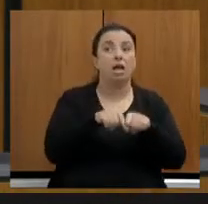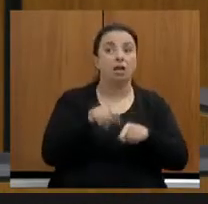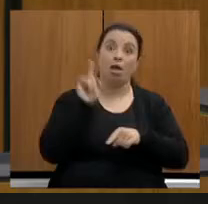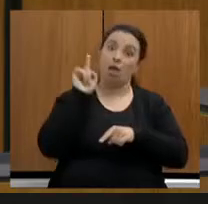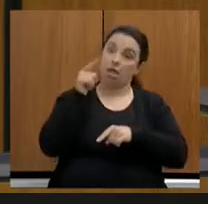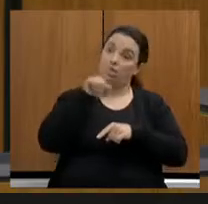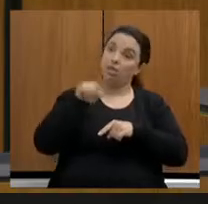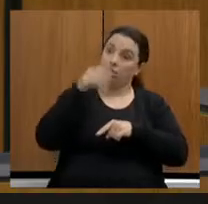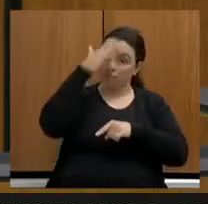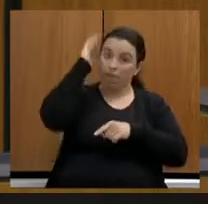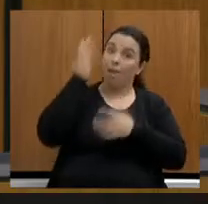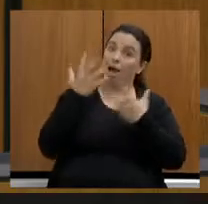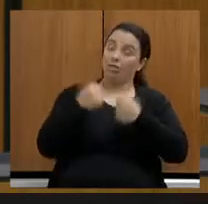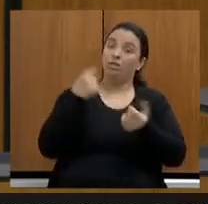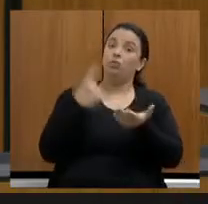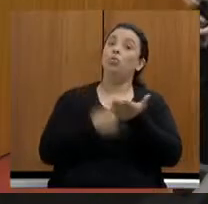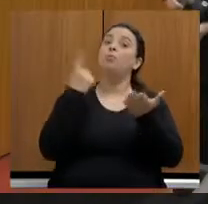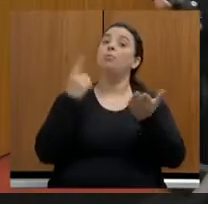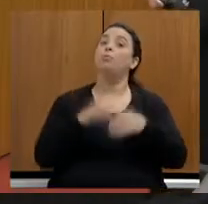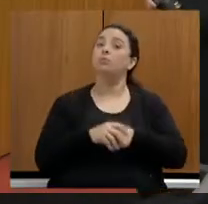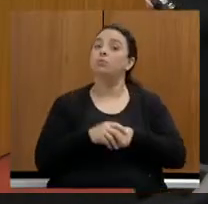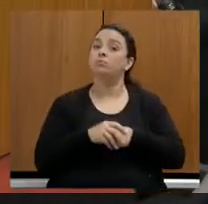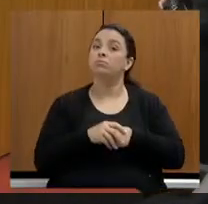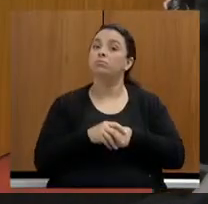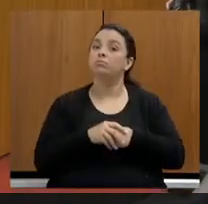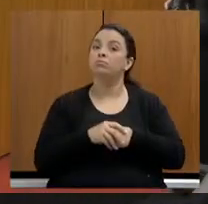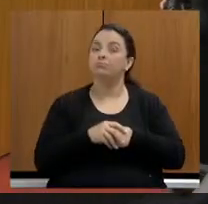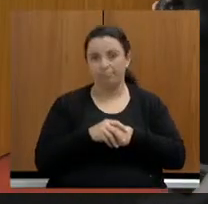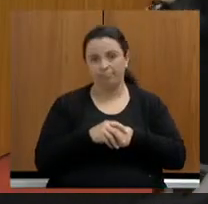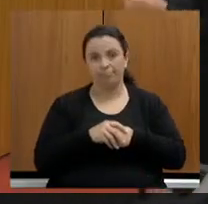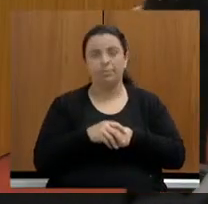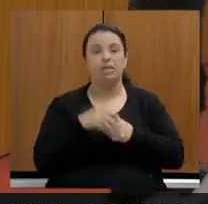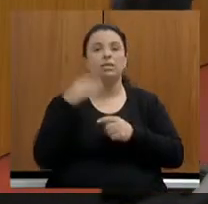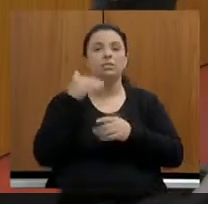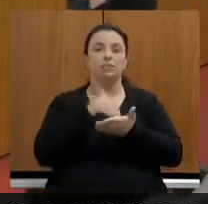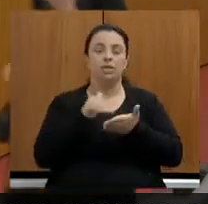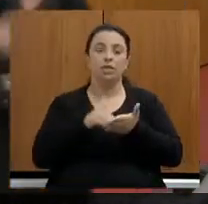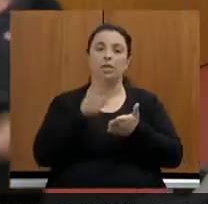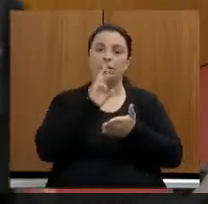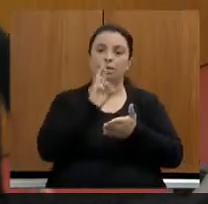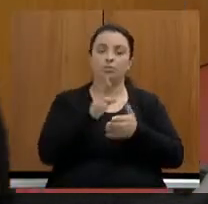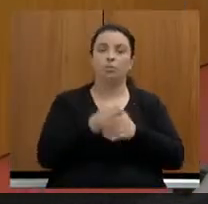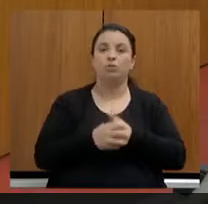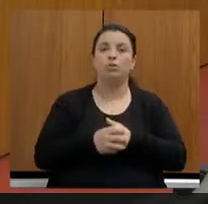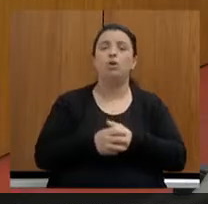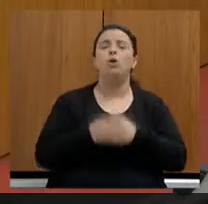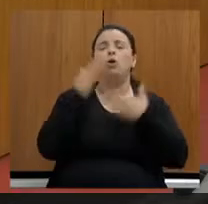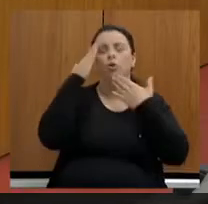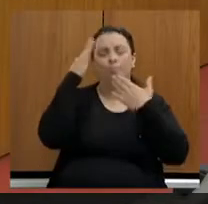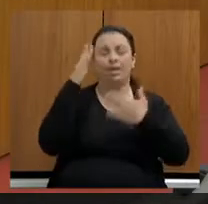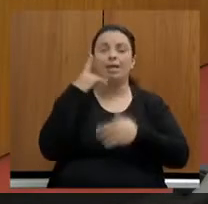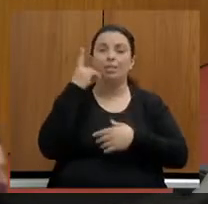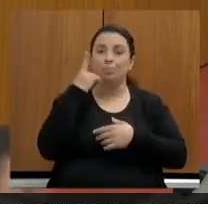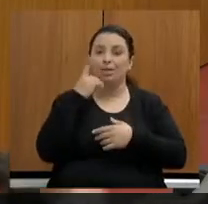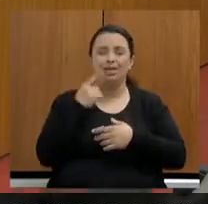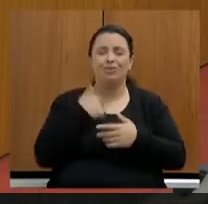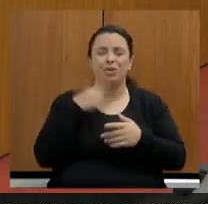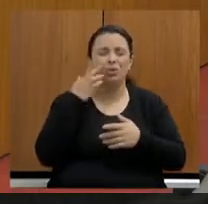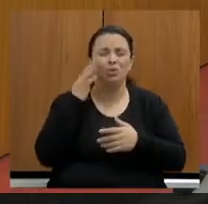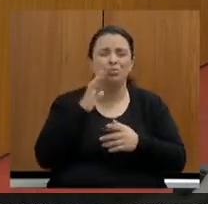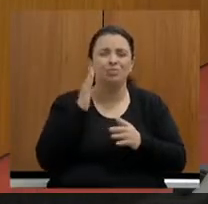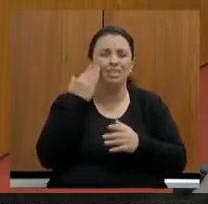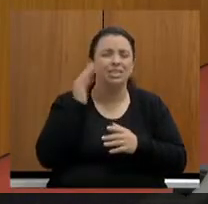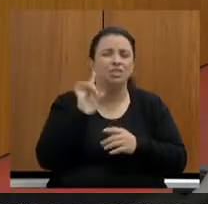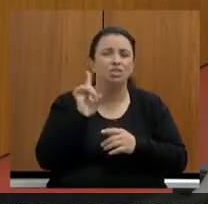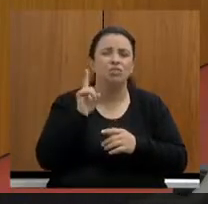para com seus eleitores e a palavra secretária para suas considerações Obrigada Deputado Me desculpe eu só não ouvir